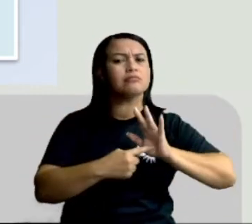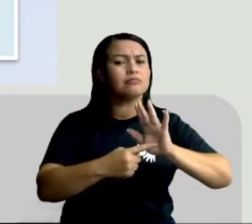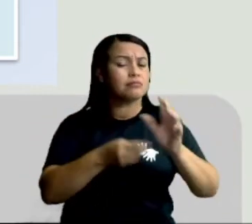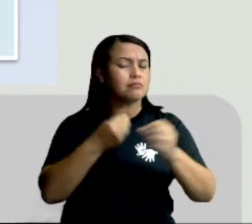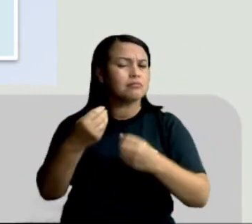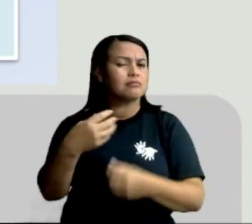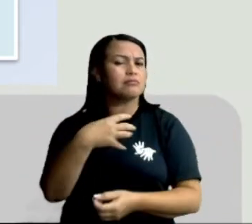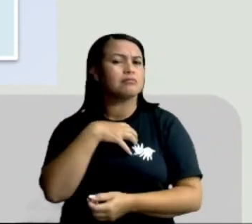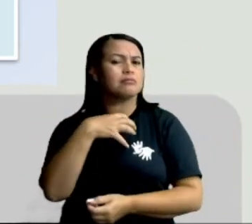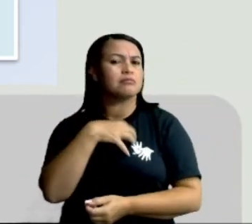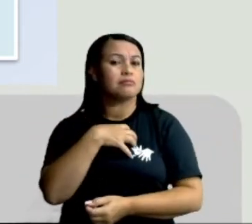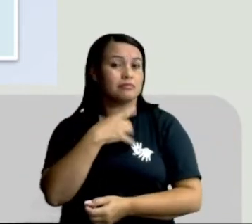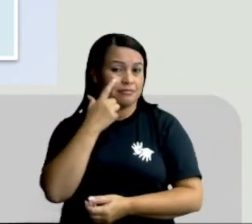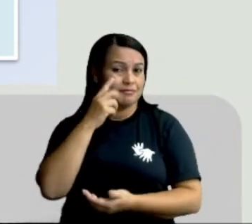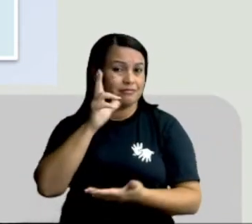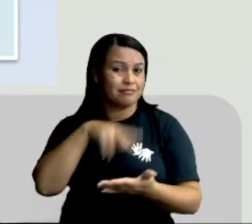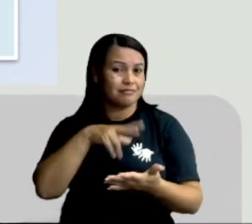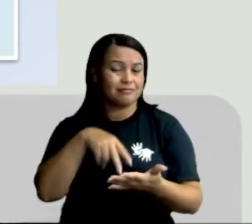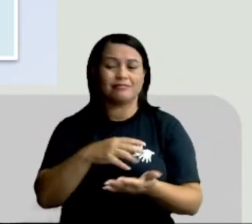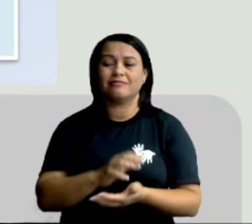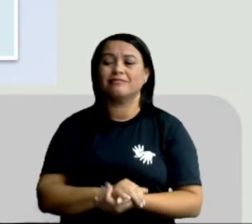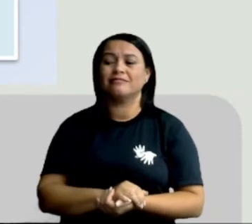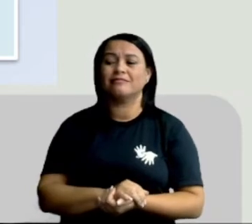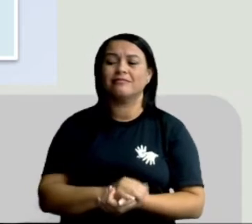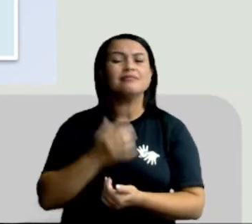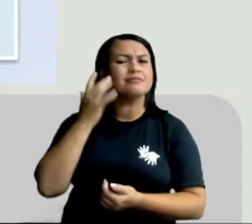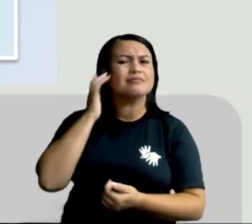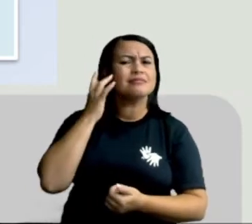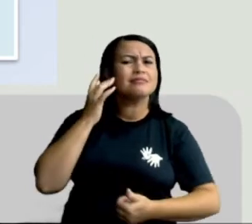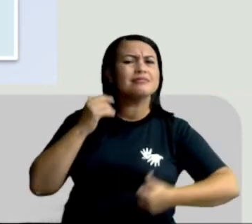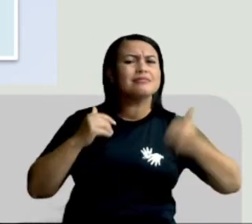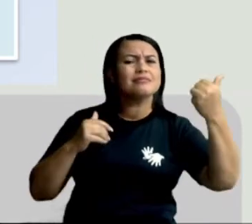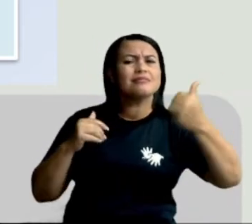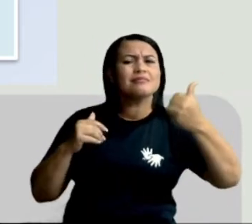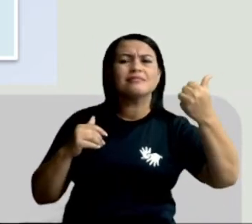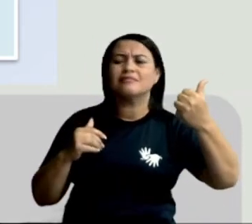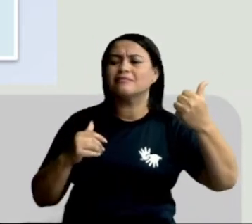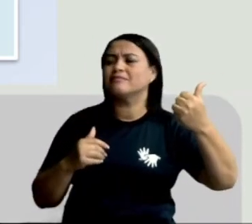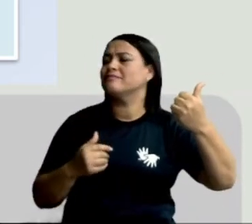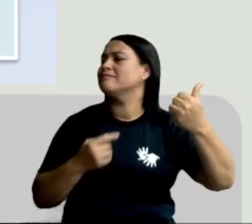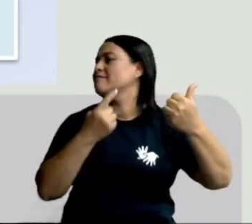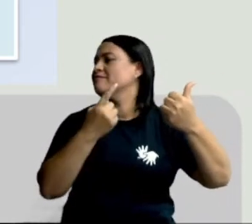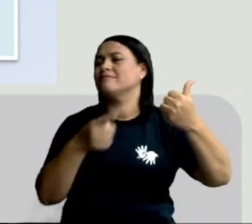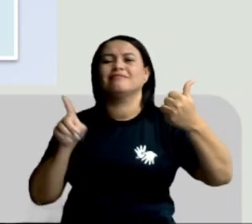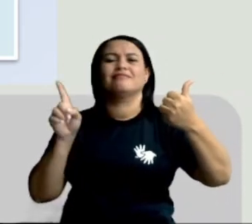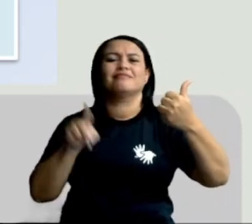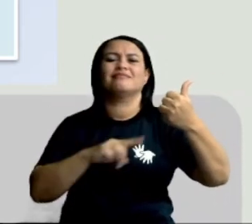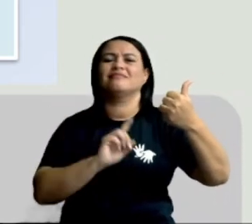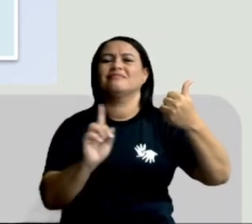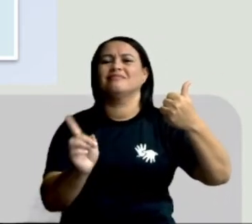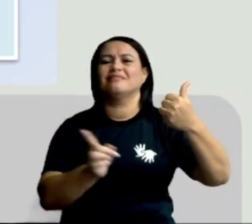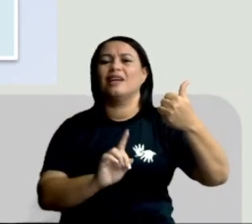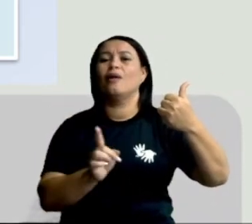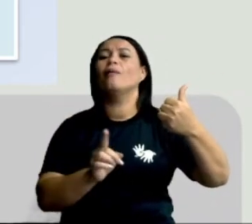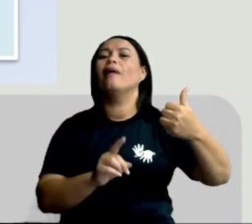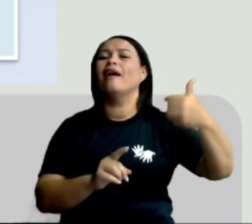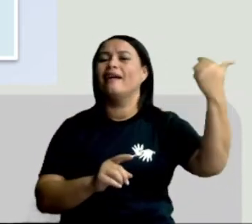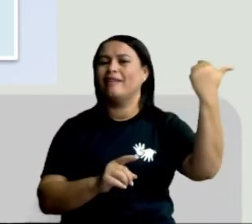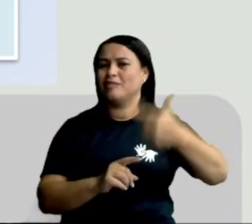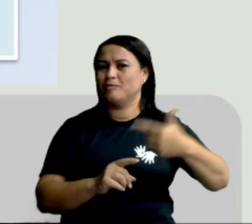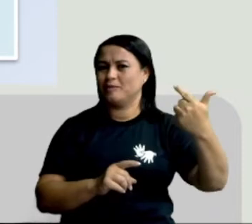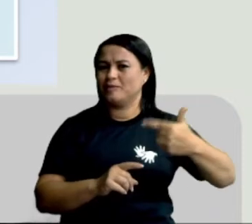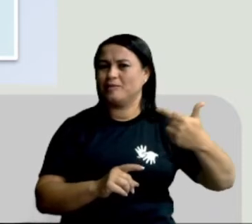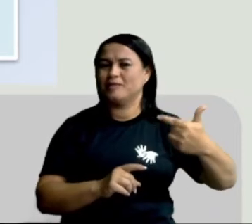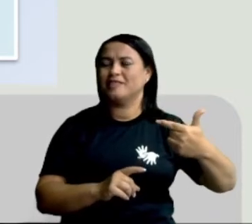se sentiu? Vamos ver? Será que é a número 1? Não, não é a número 1. É a